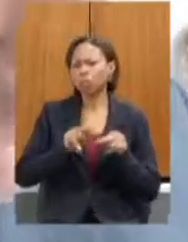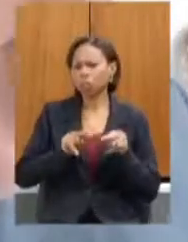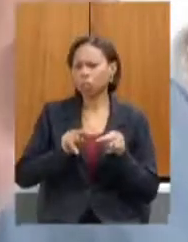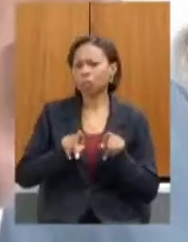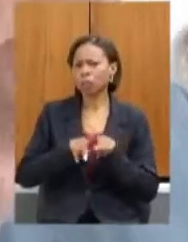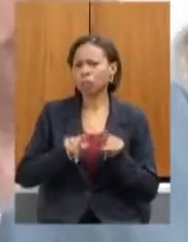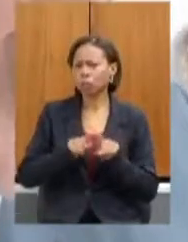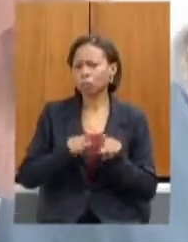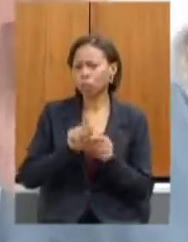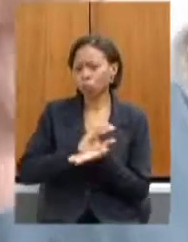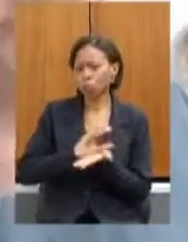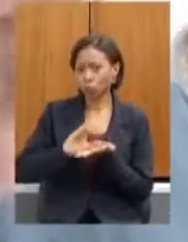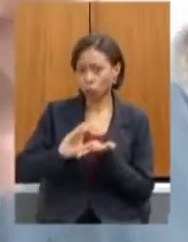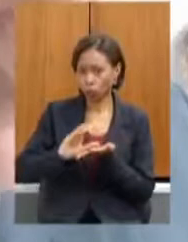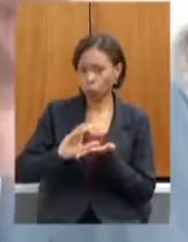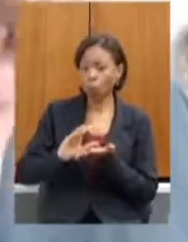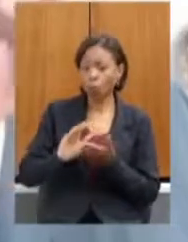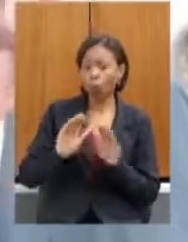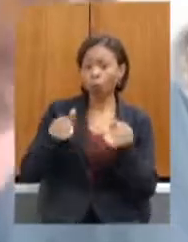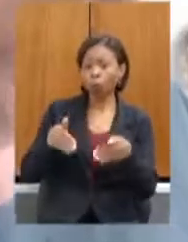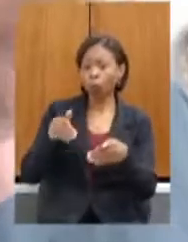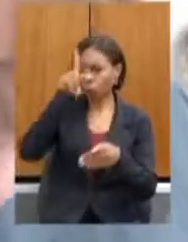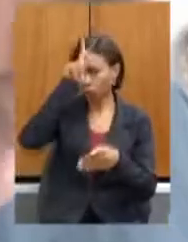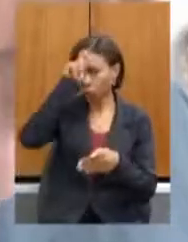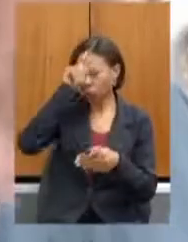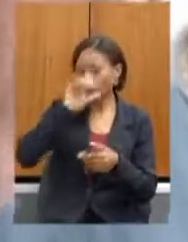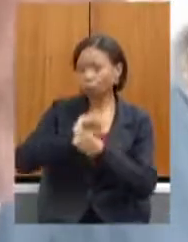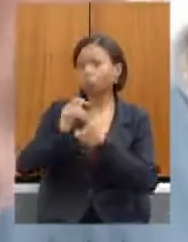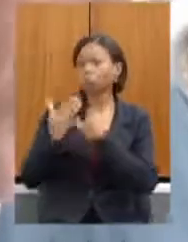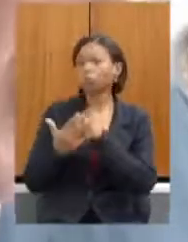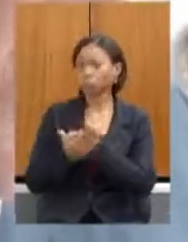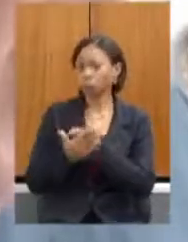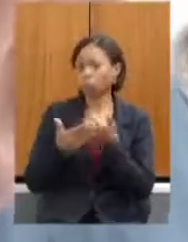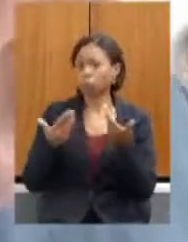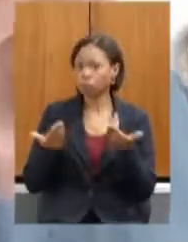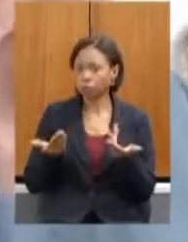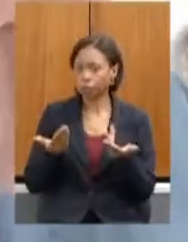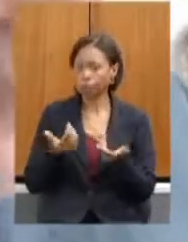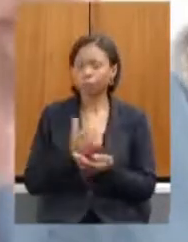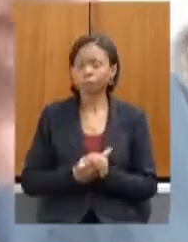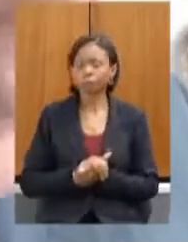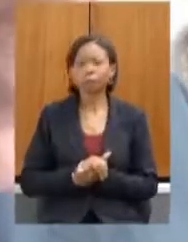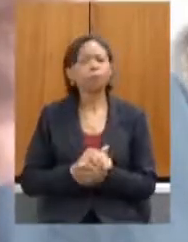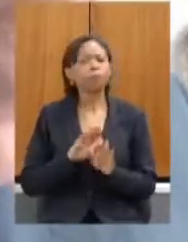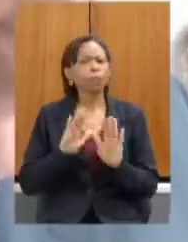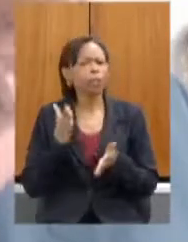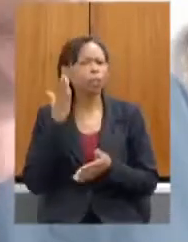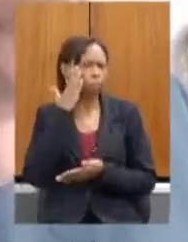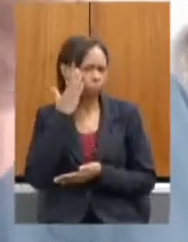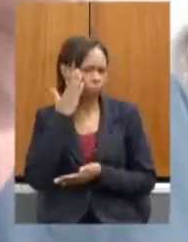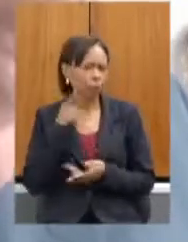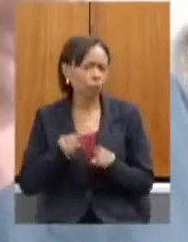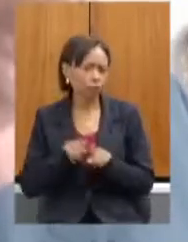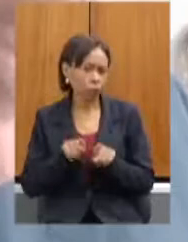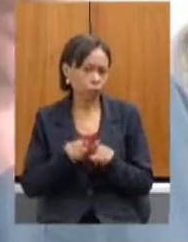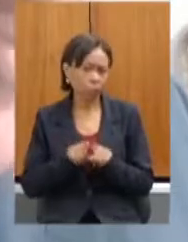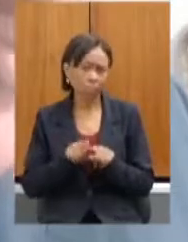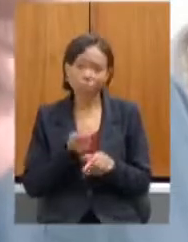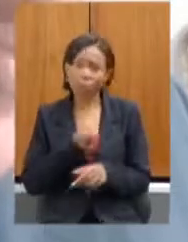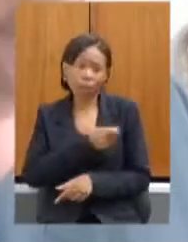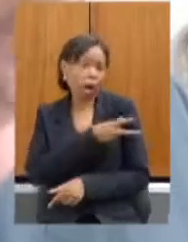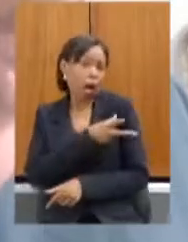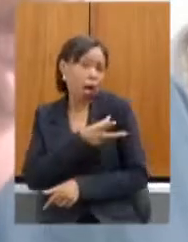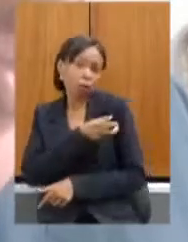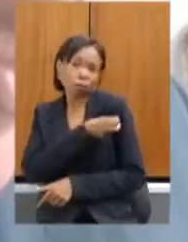transferidos pelo Estado aos hospitais para atendimento da corrida 19 outra pergunta sabemos que ainda não temos a vacina